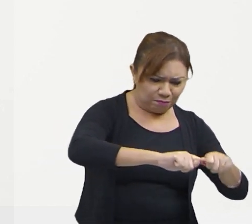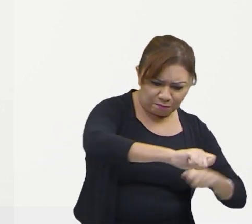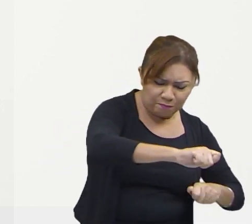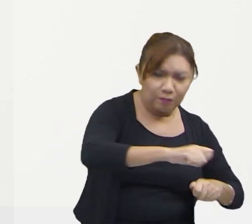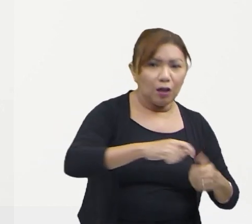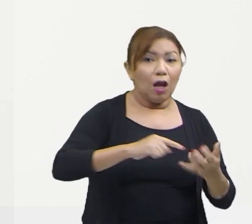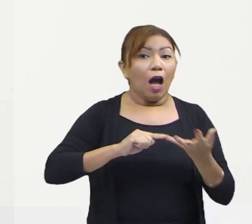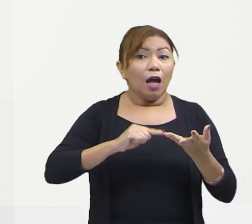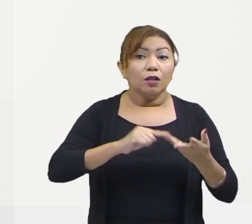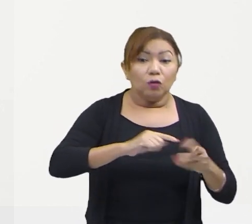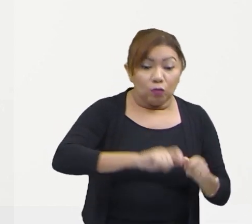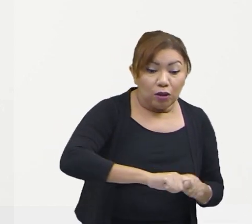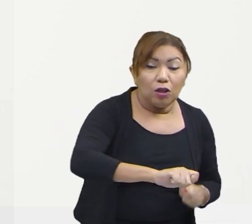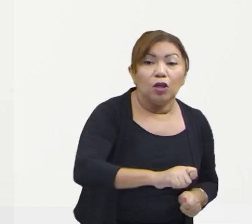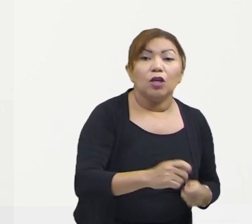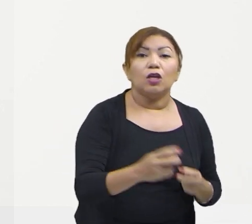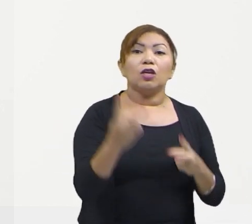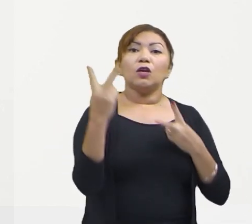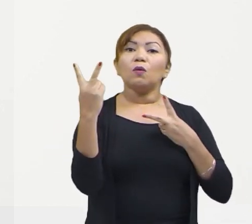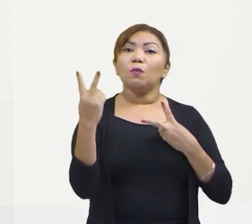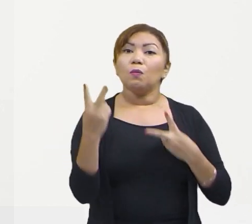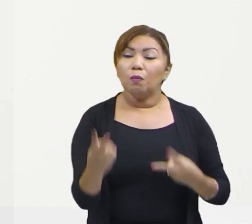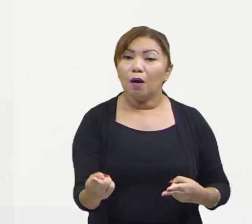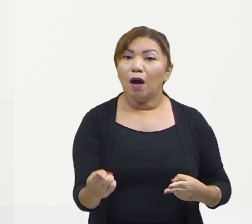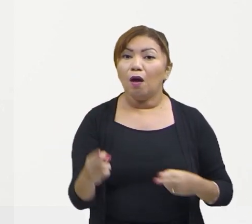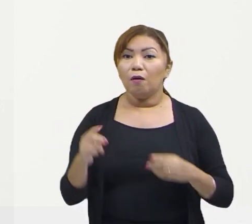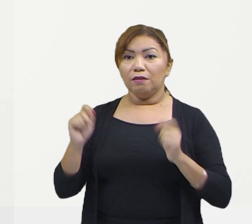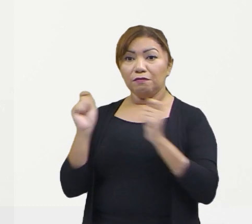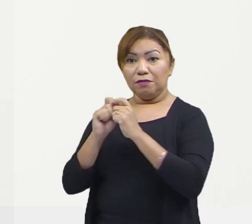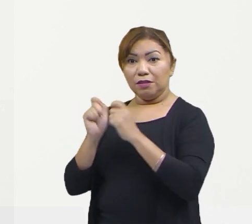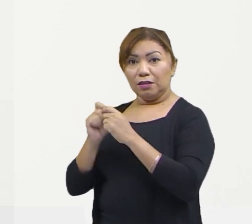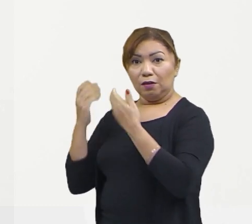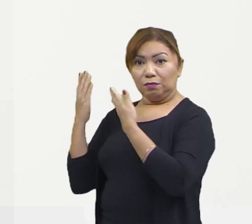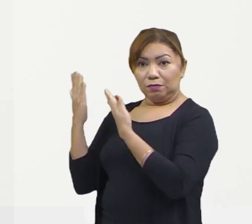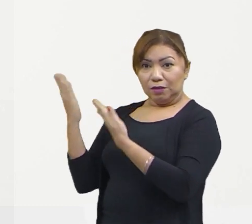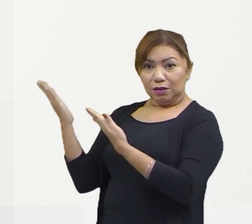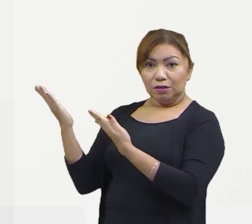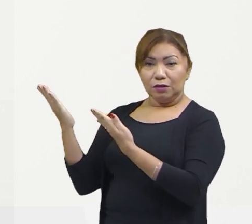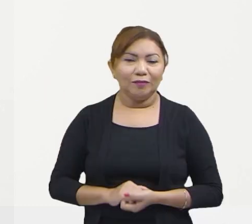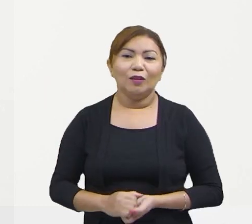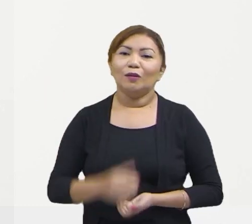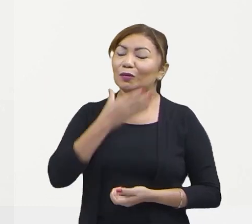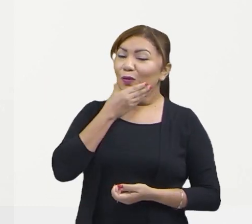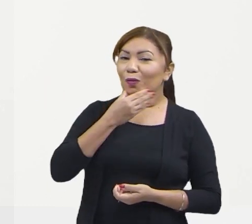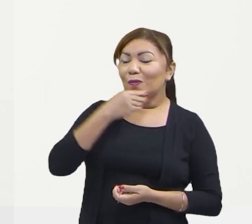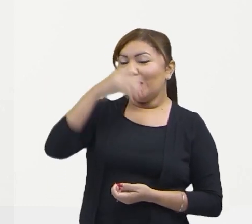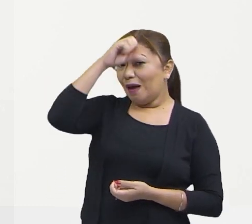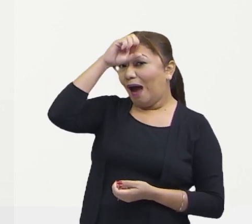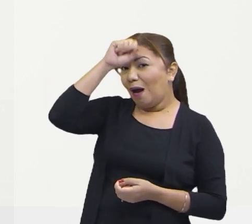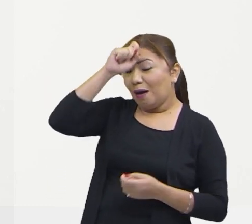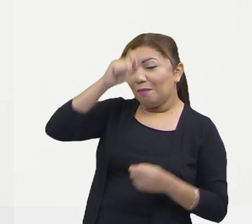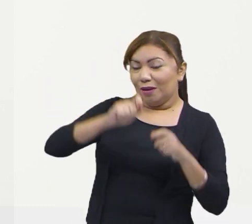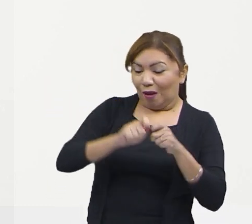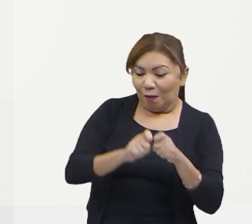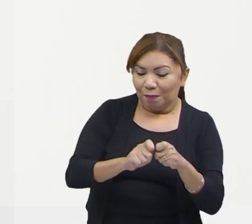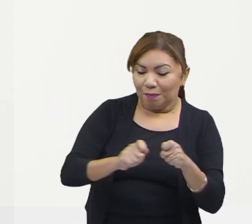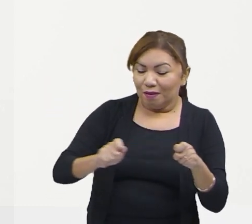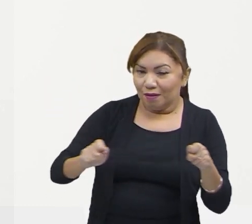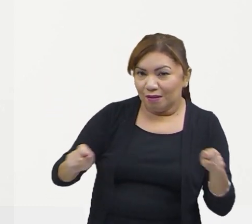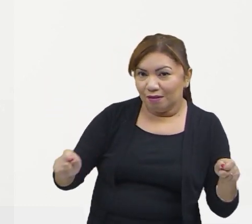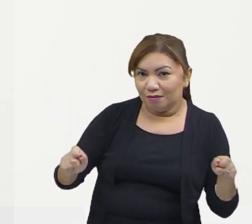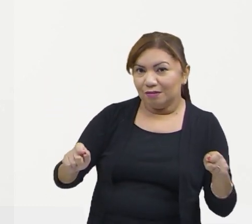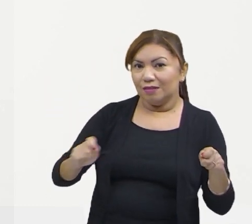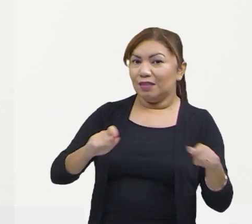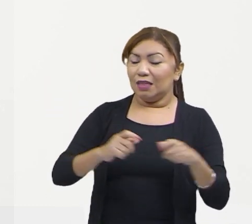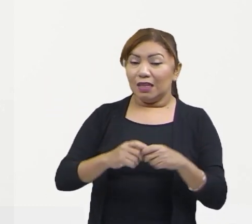tinham tamanhos iguais e formaram esse desenho para poder se medir, ter noção de espaço e